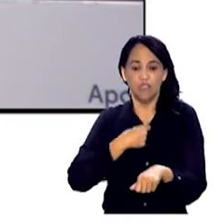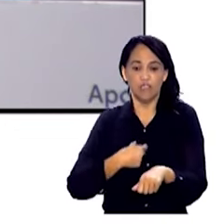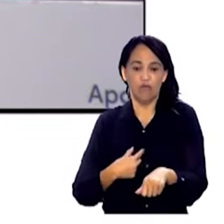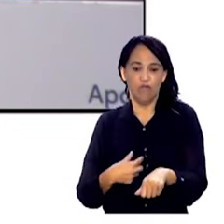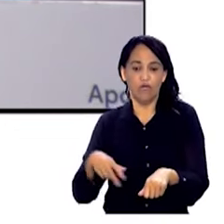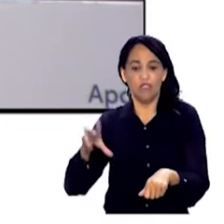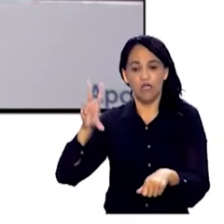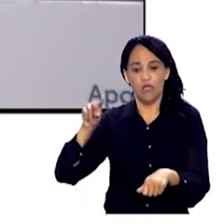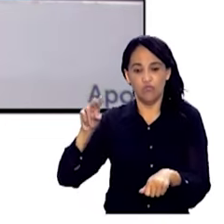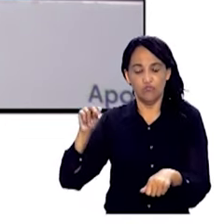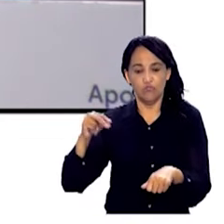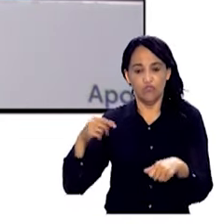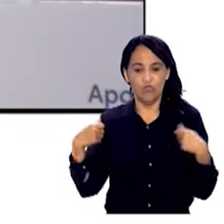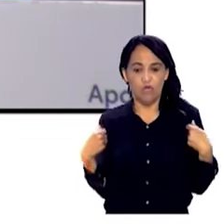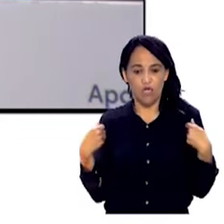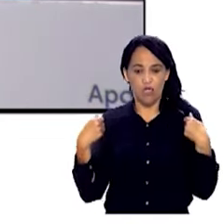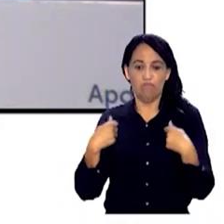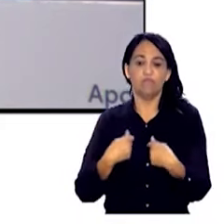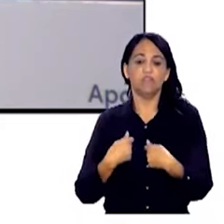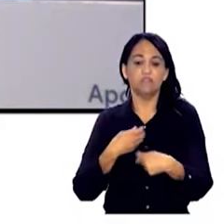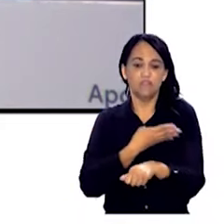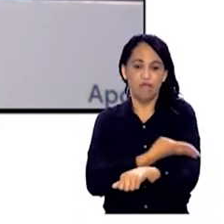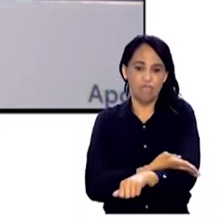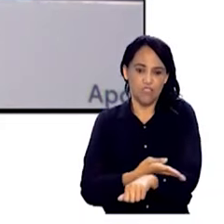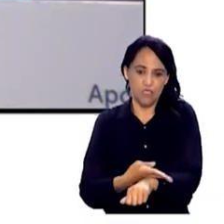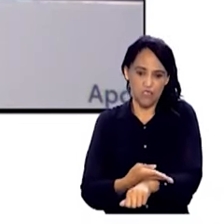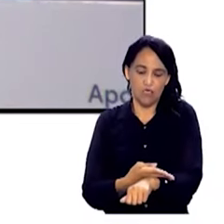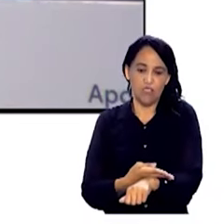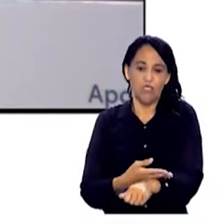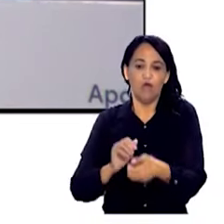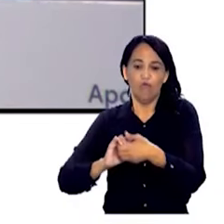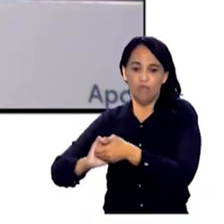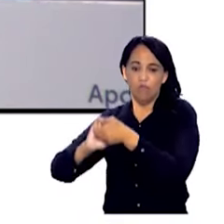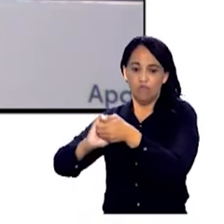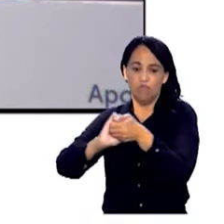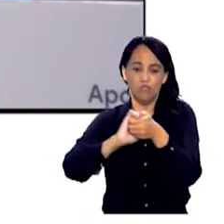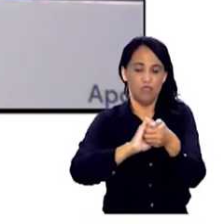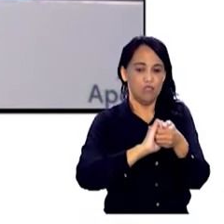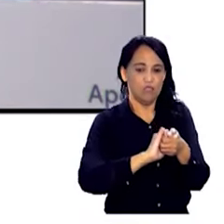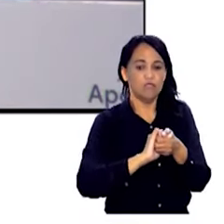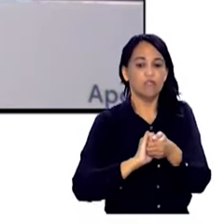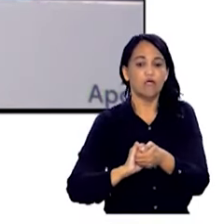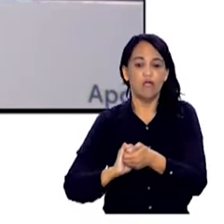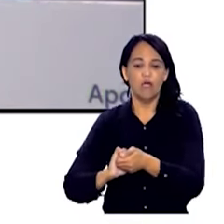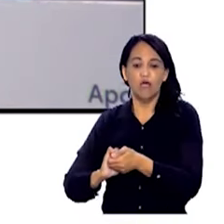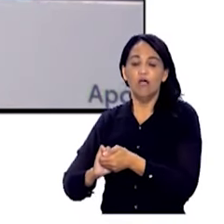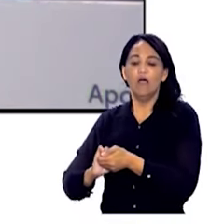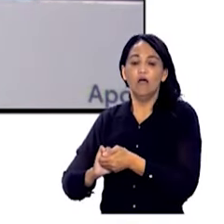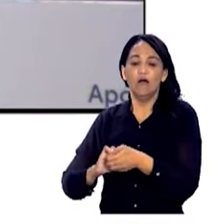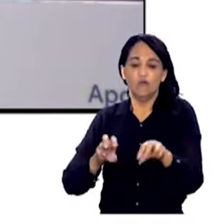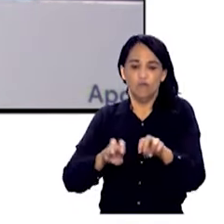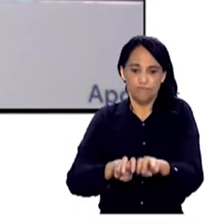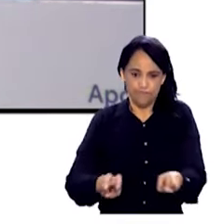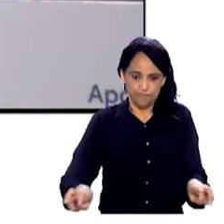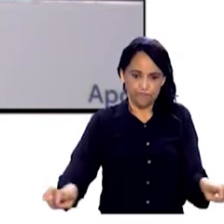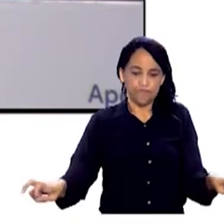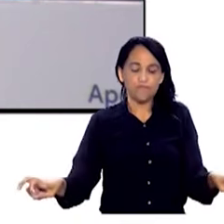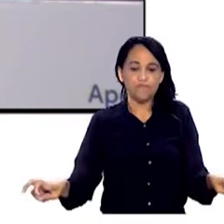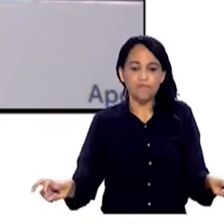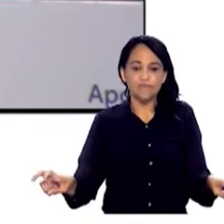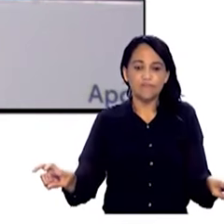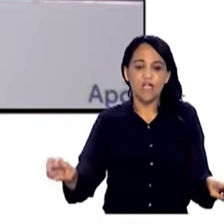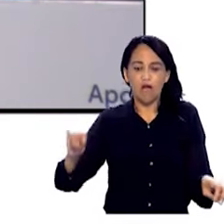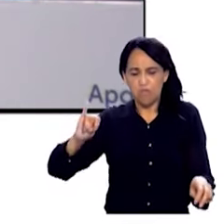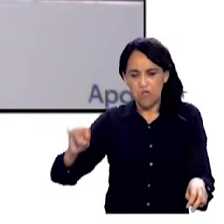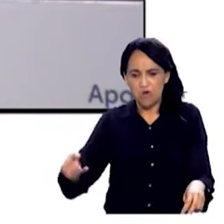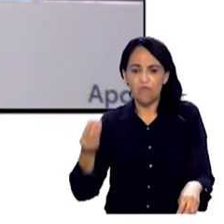eh cumprimento meus eh colegas de mesa Ministro Rogério esqui quem aproveito para registrar minha admiração